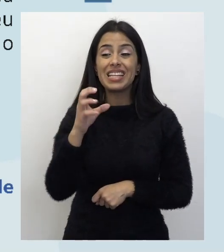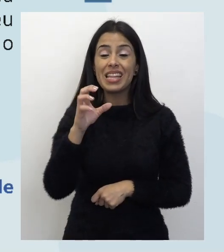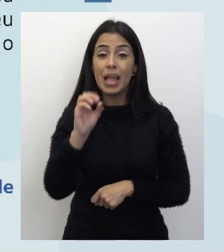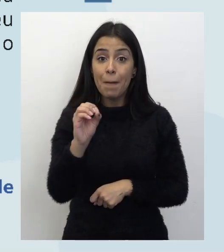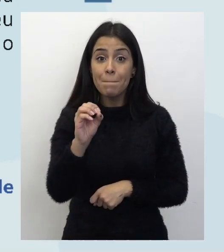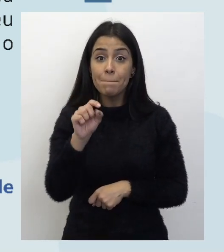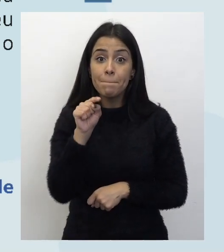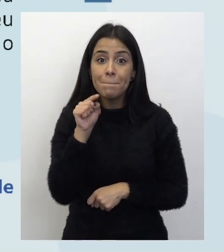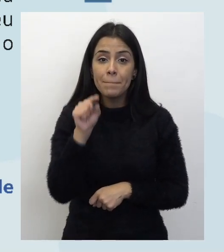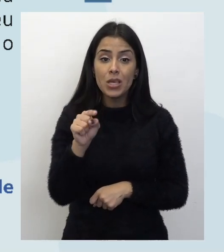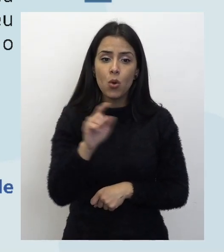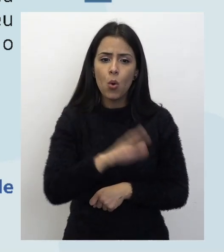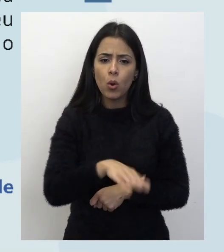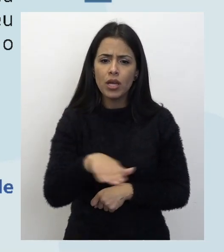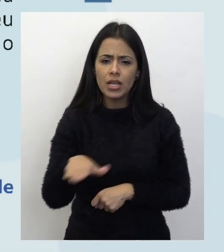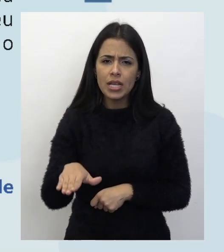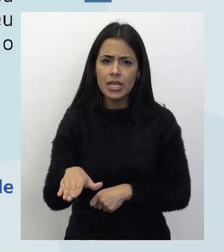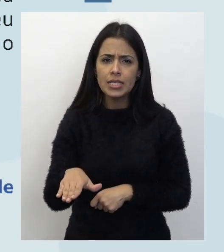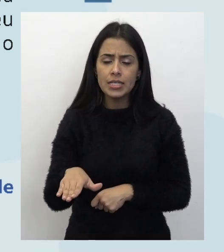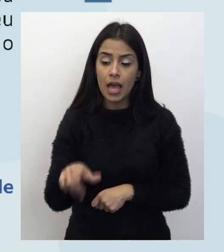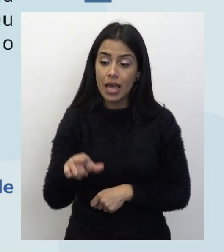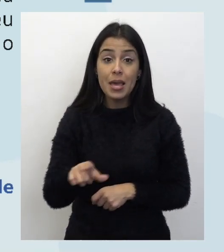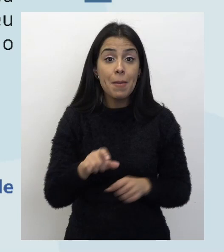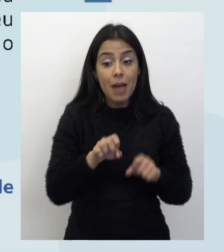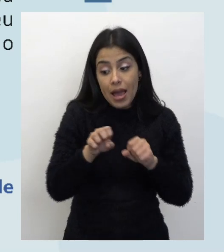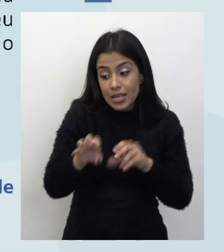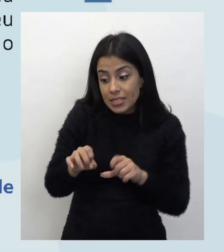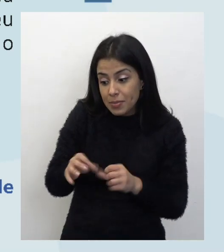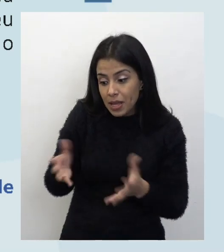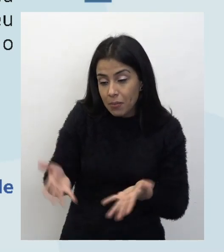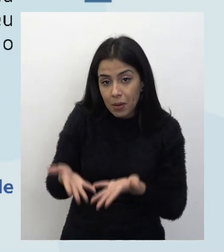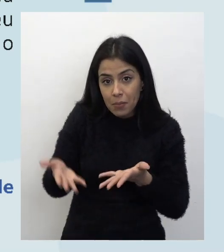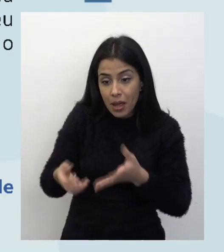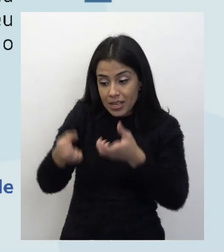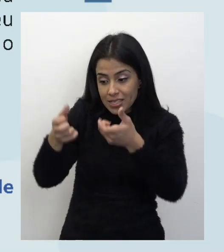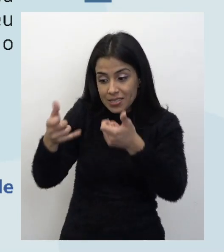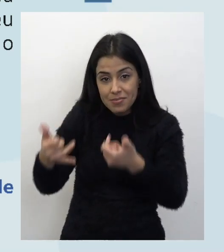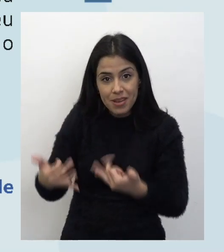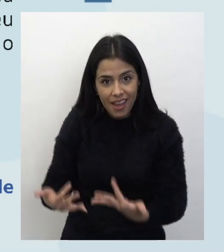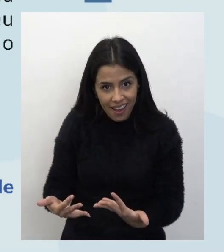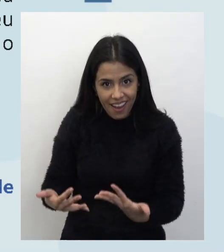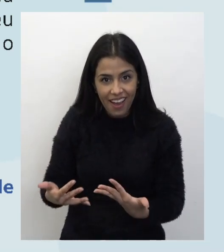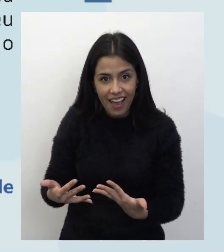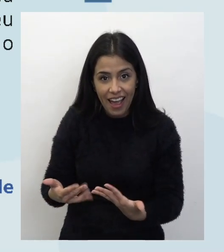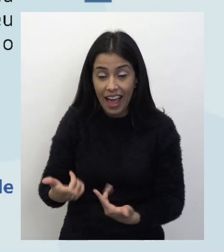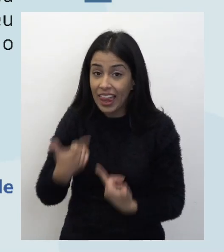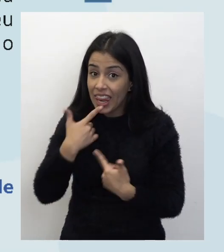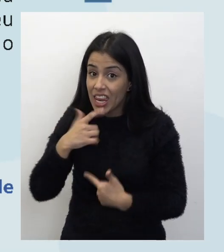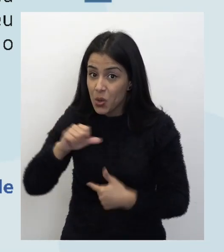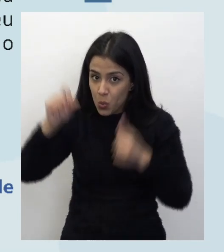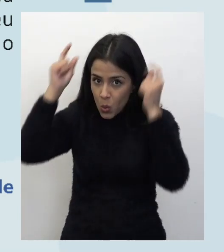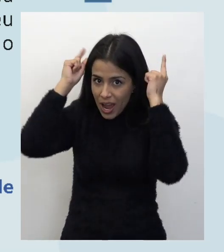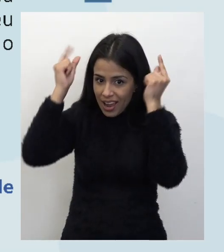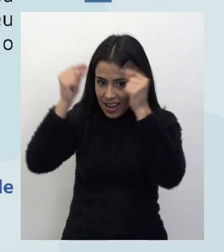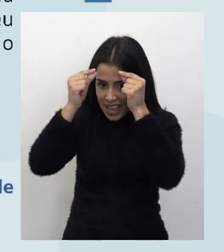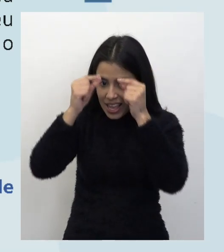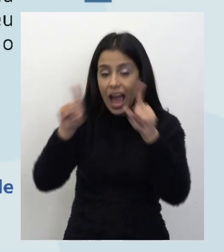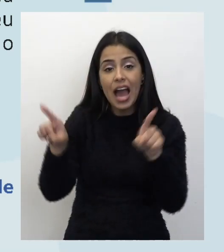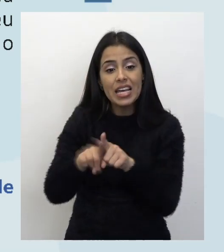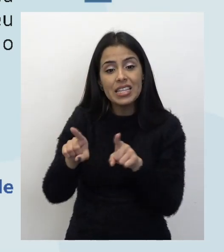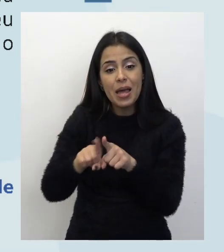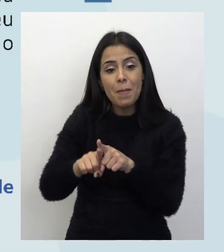30.000 crianças e mandou que lhes ensinassem o grego, né, a língua grega, e as instruíssem nos exercícios militares